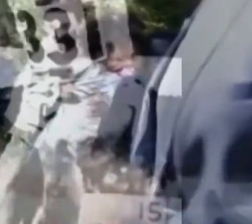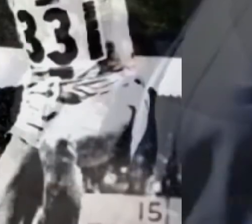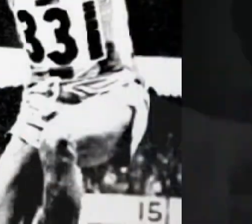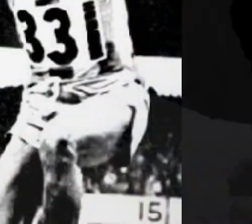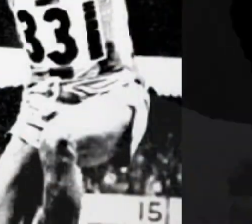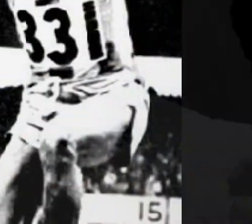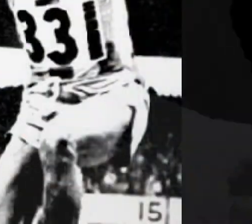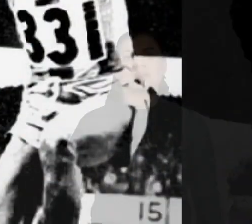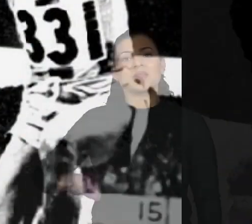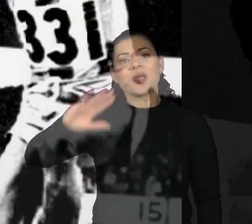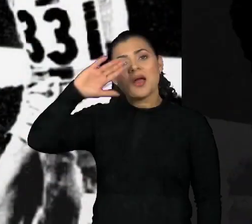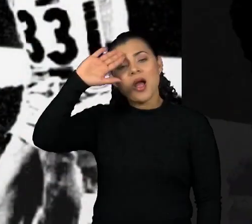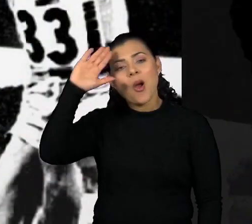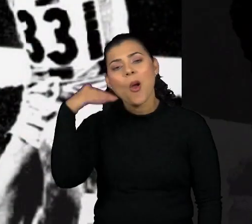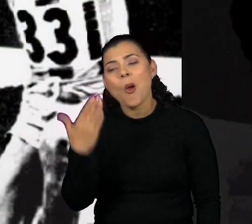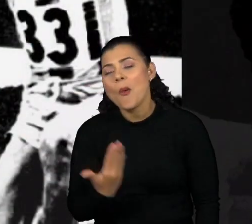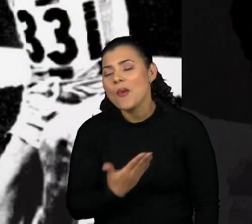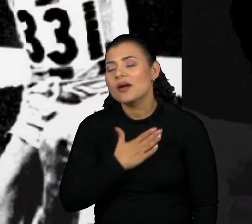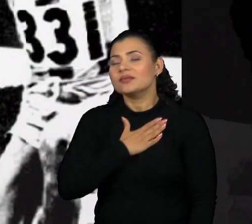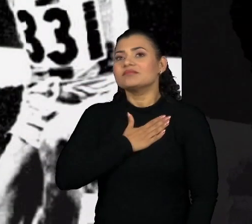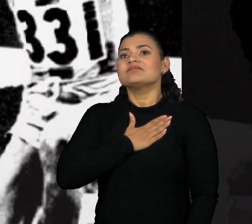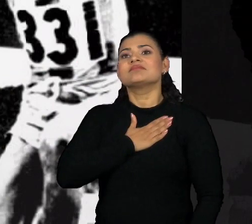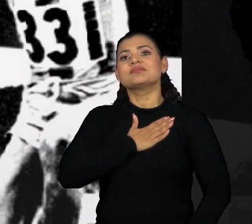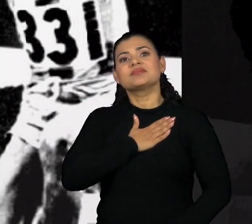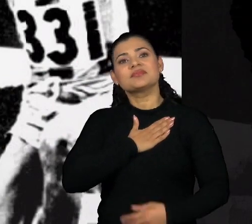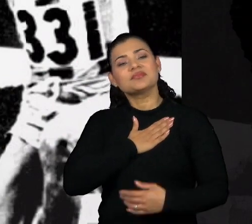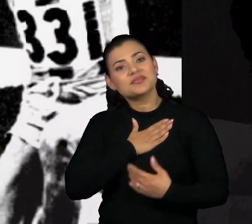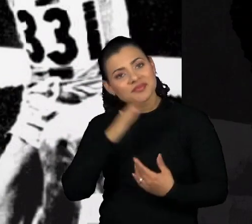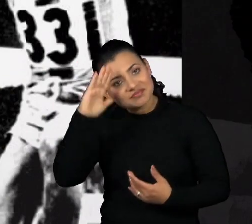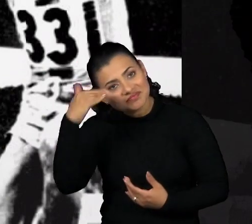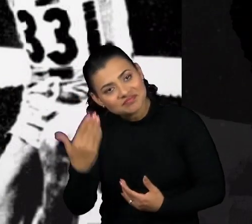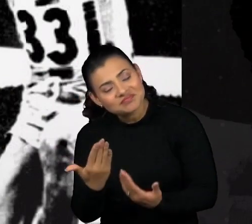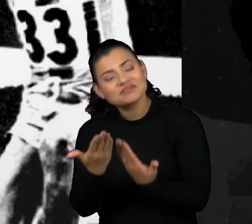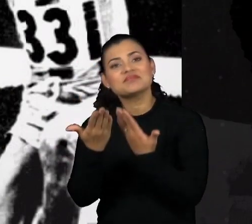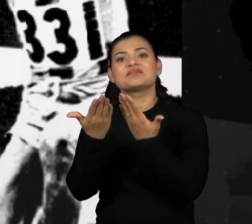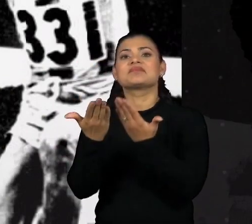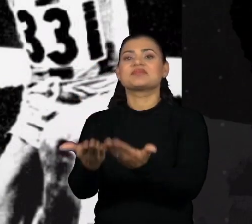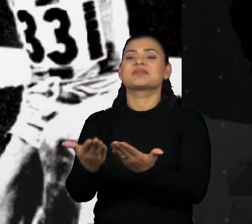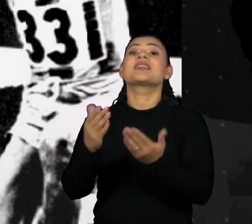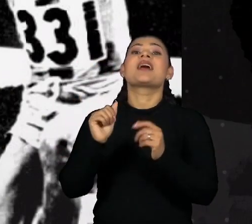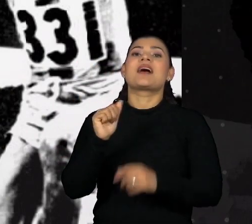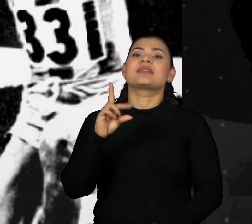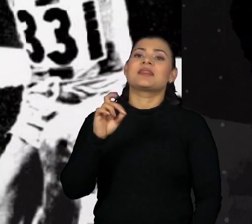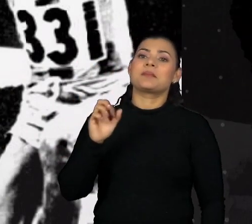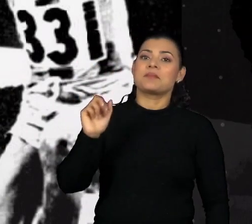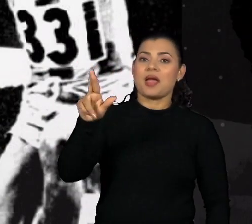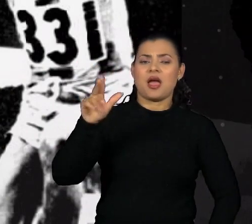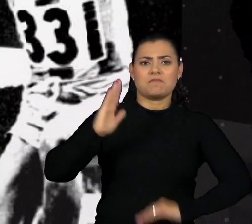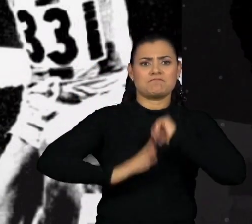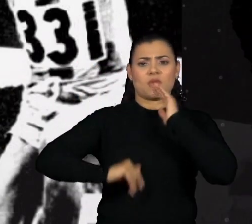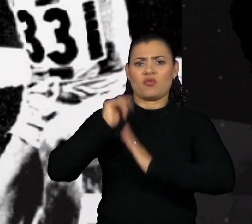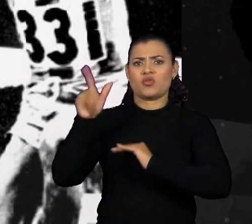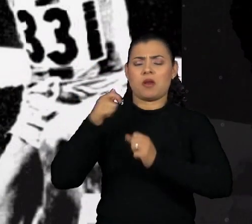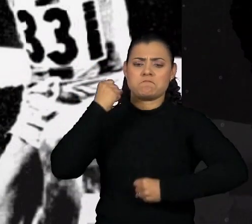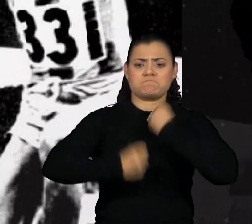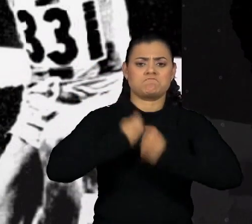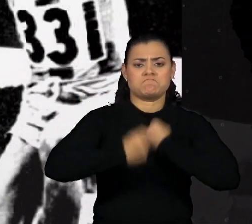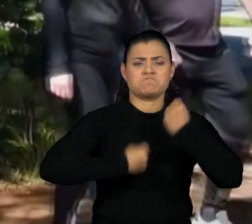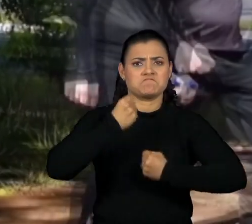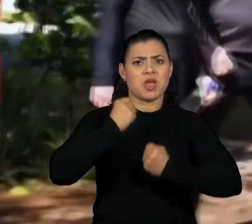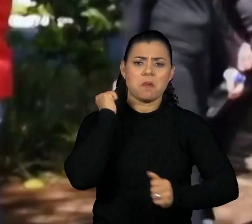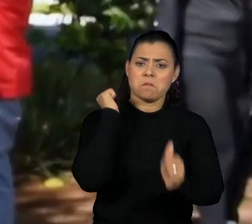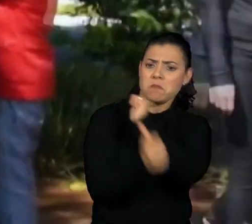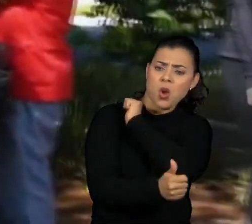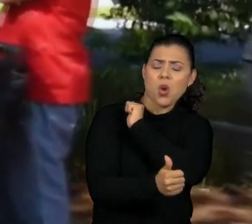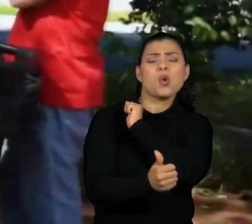Foi uma grande honra, né, poder fazer essa homenagem ao Ademar Ferreira da Silva, ainda mais sendo o atleta que ele foi nos tempos dele e tal.